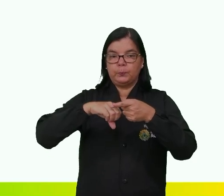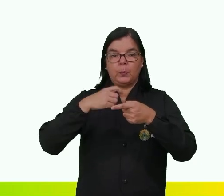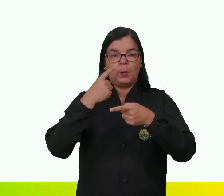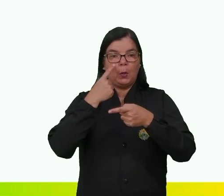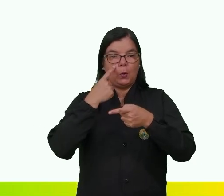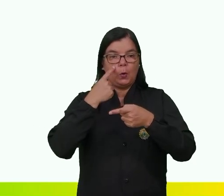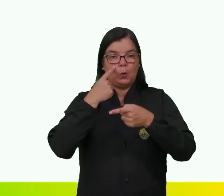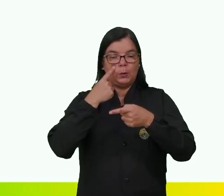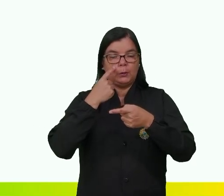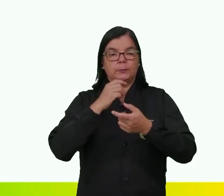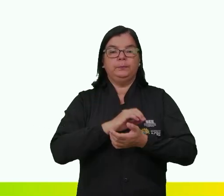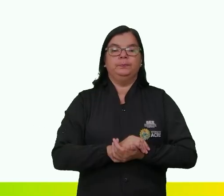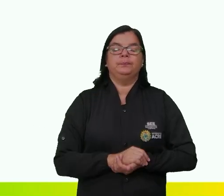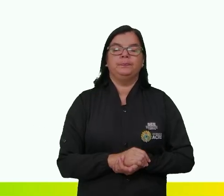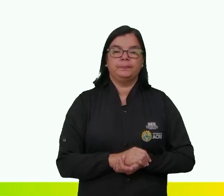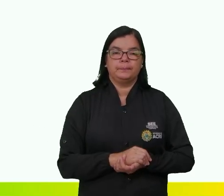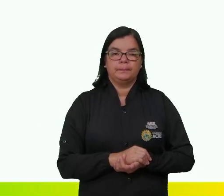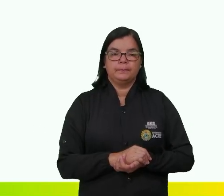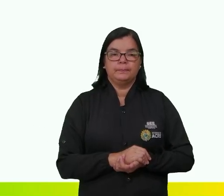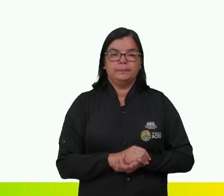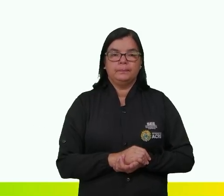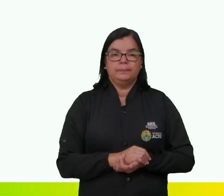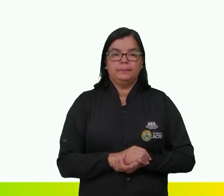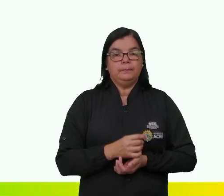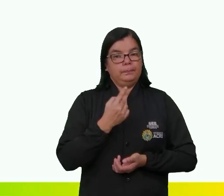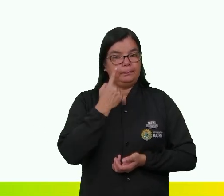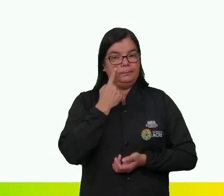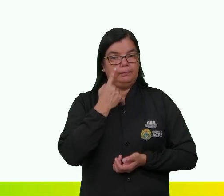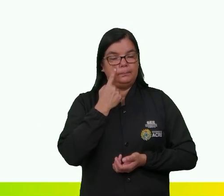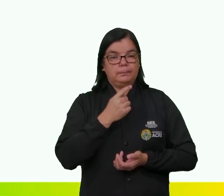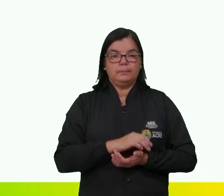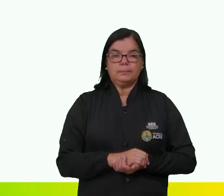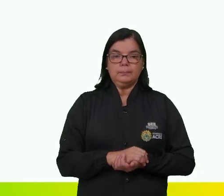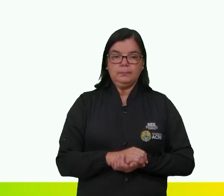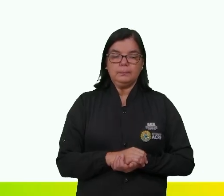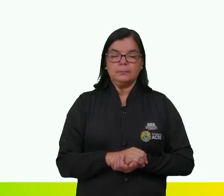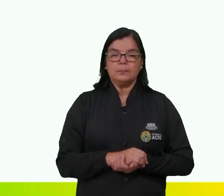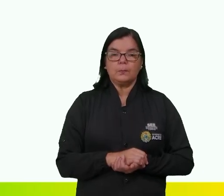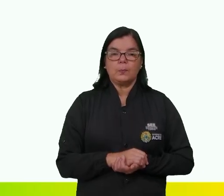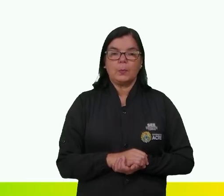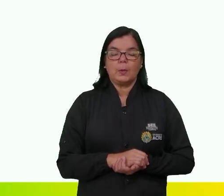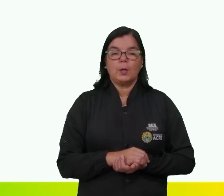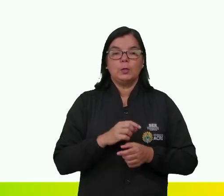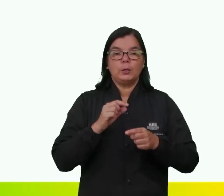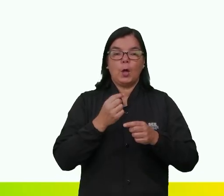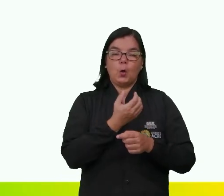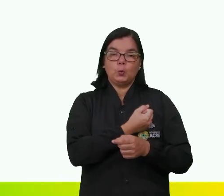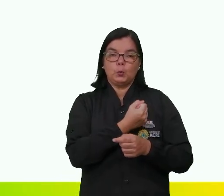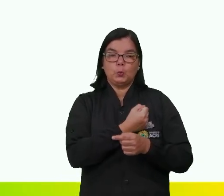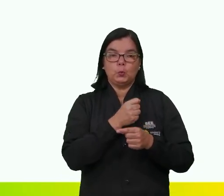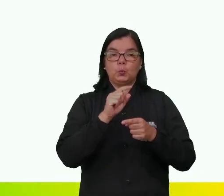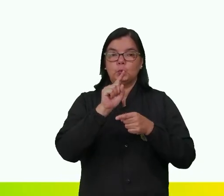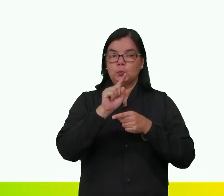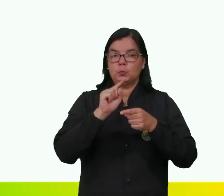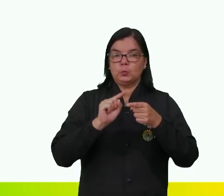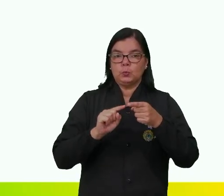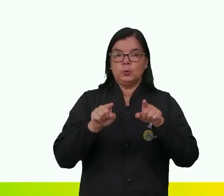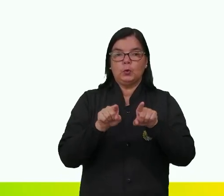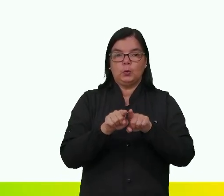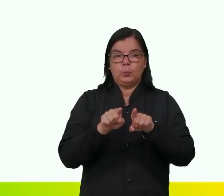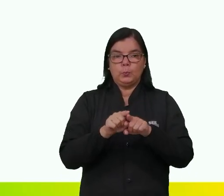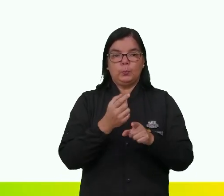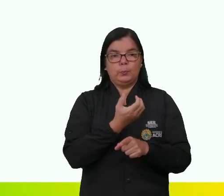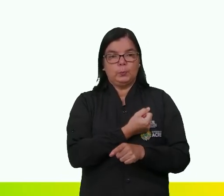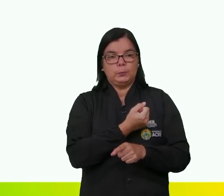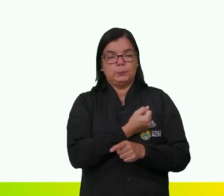que menos 3 ao quadrado é 9. Então, fiquem com isso em mente. Então, potências de números negativos, 1 sobre